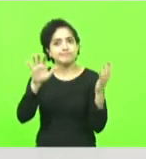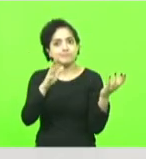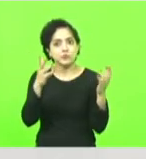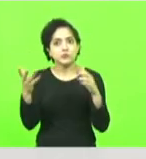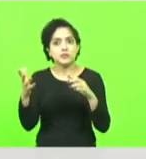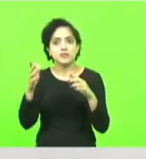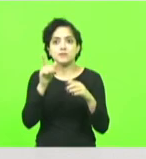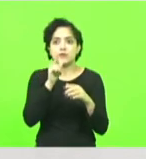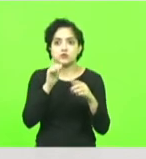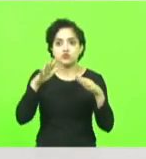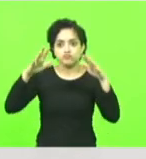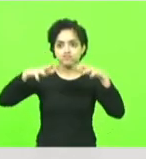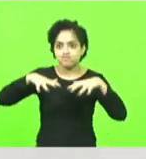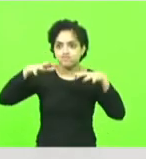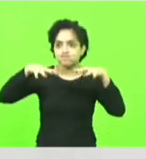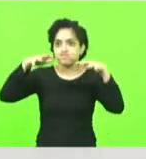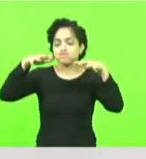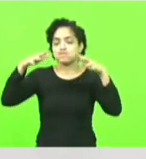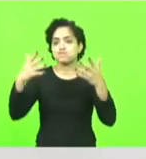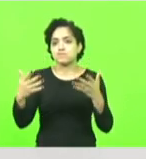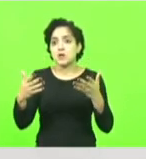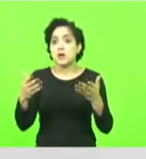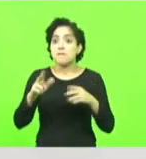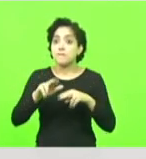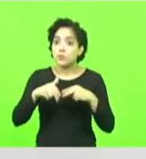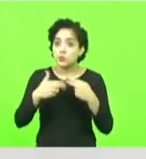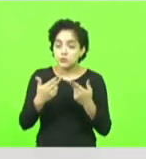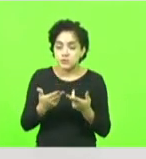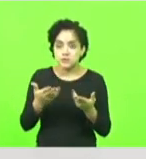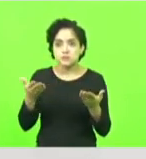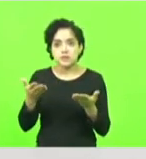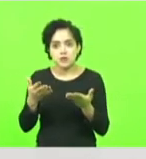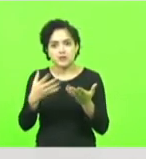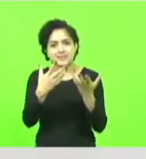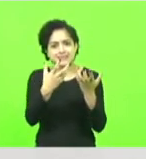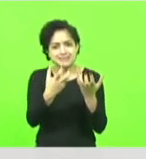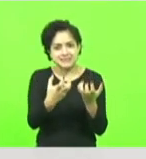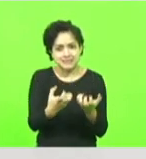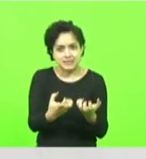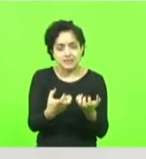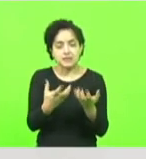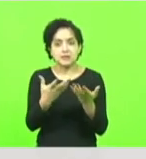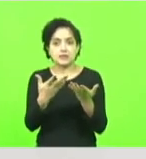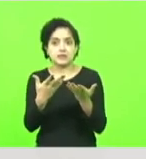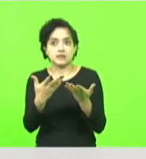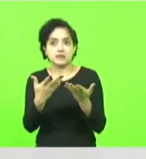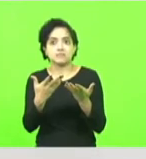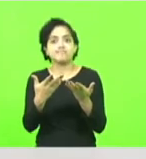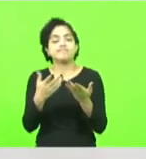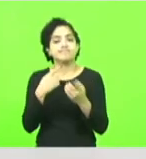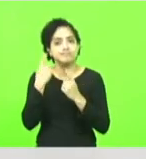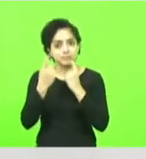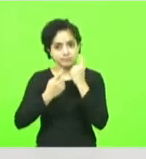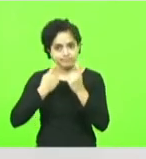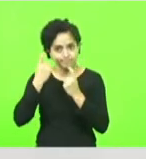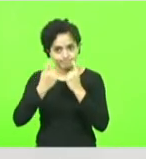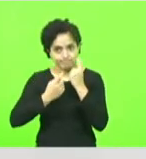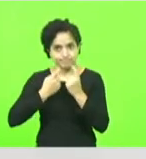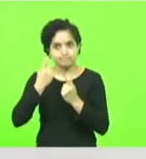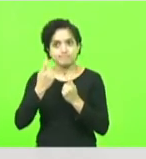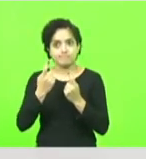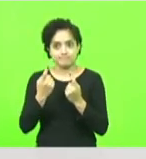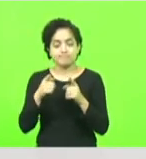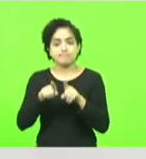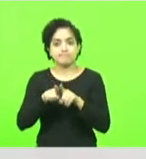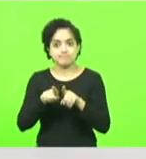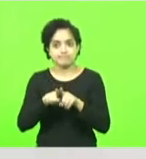do Brasil. E é por isso que nós estamos enfrentando estiagens mais constantes, e isso é preocupante, porque se vocês